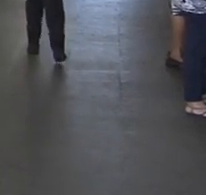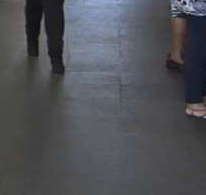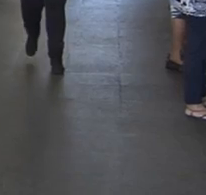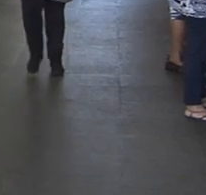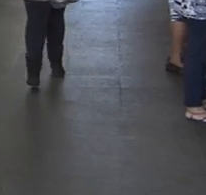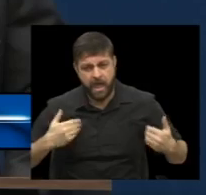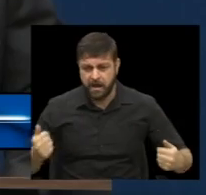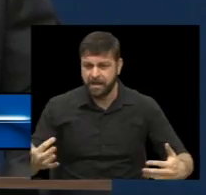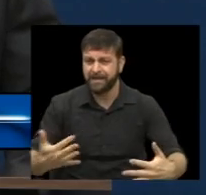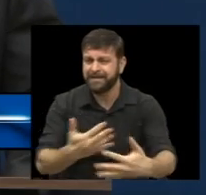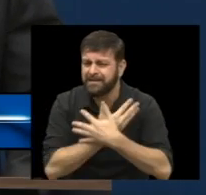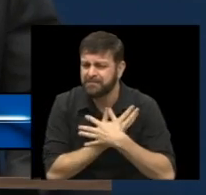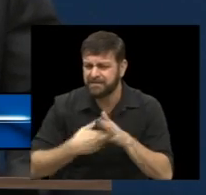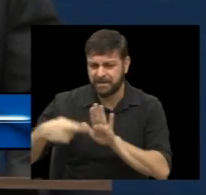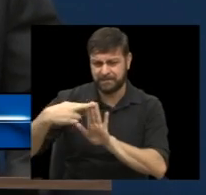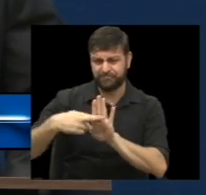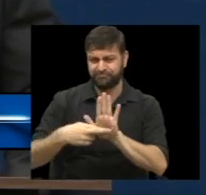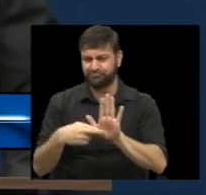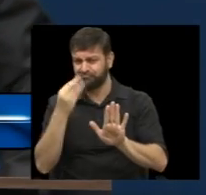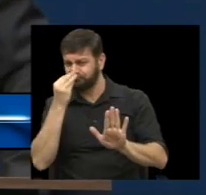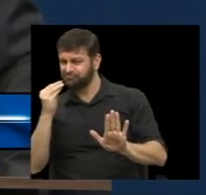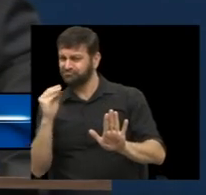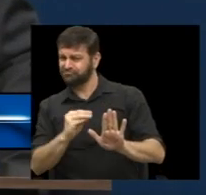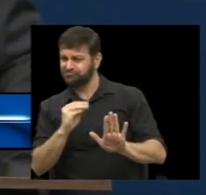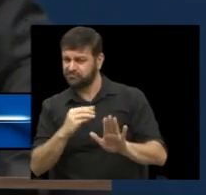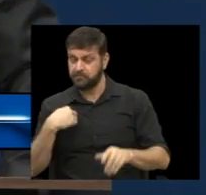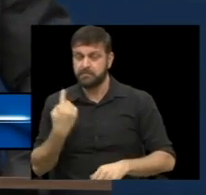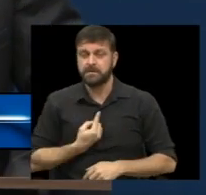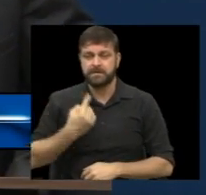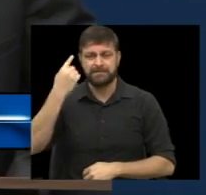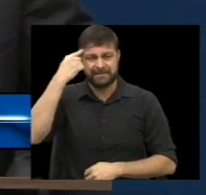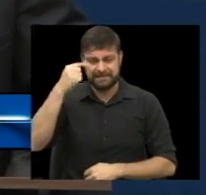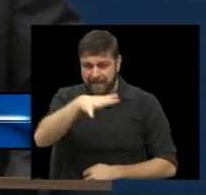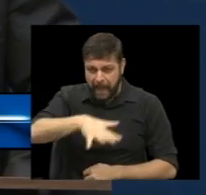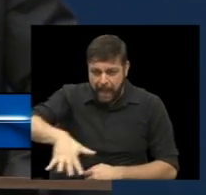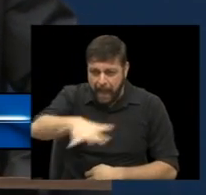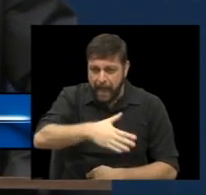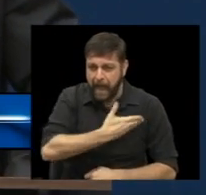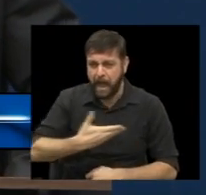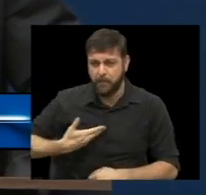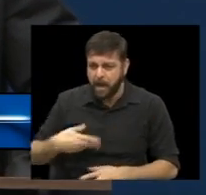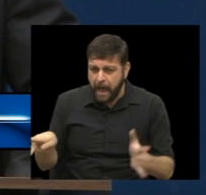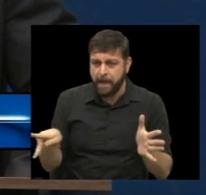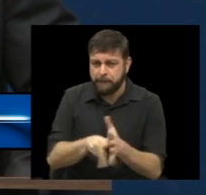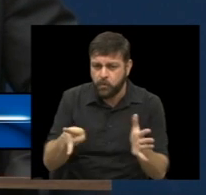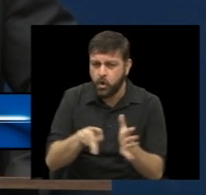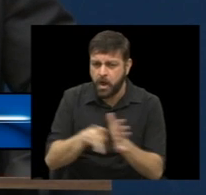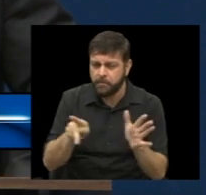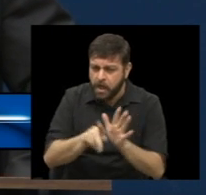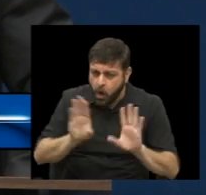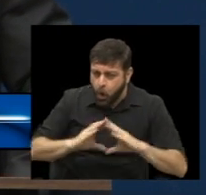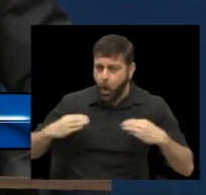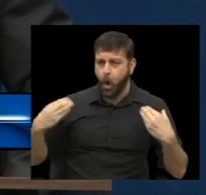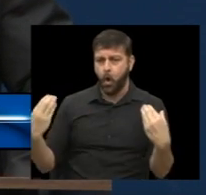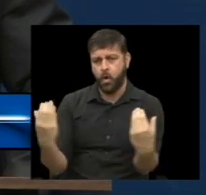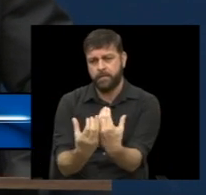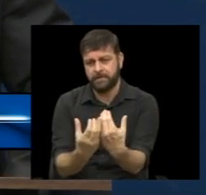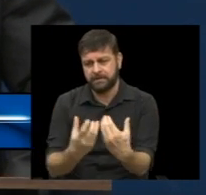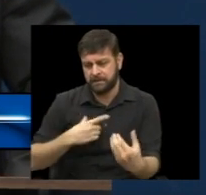bem público. Temos que começar a pensar no que é público como um bem coletivo e não como um bem de